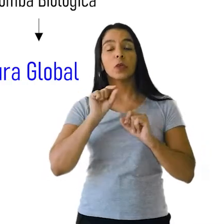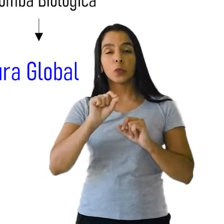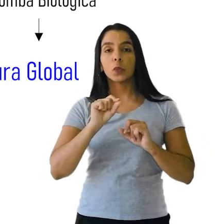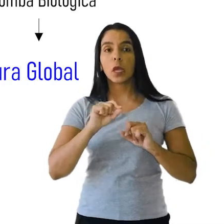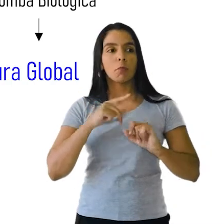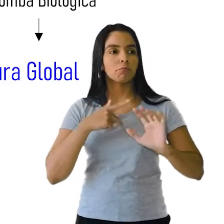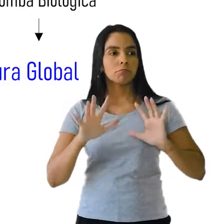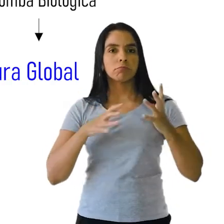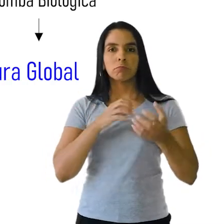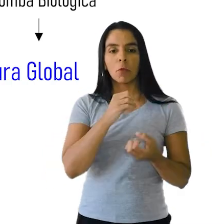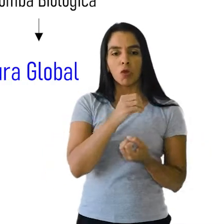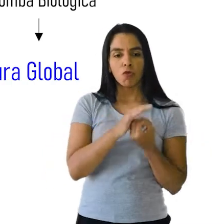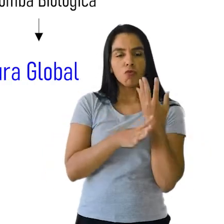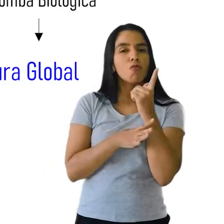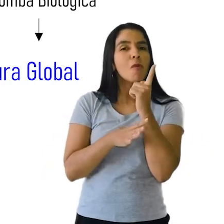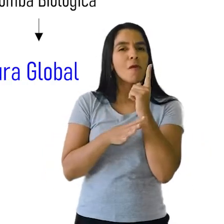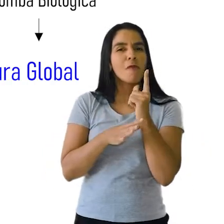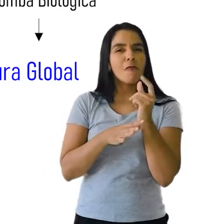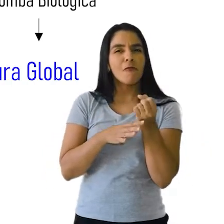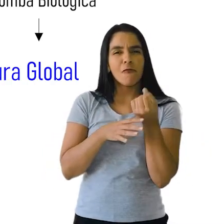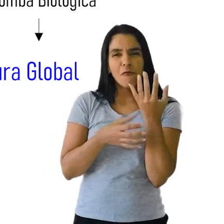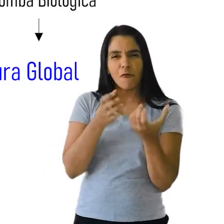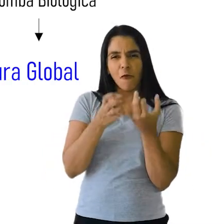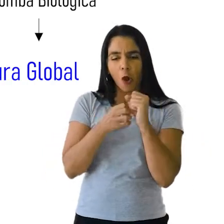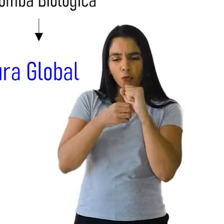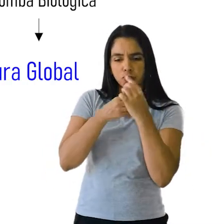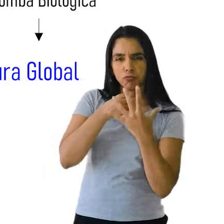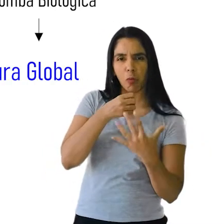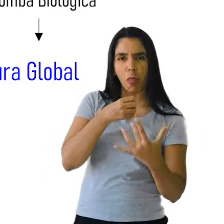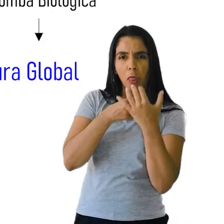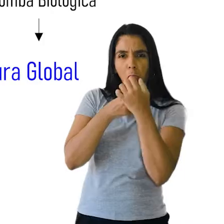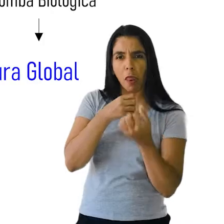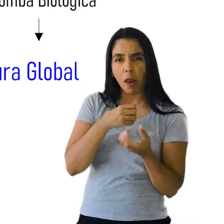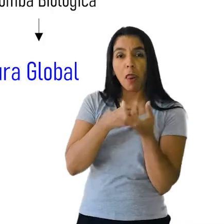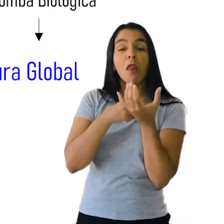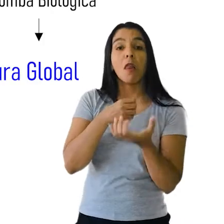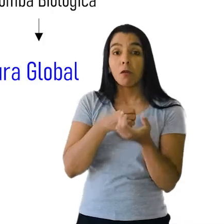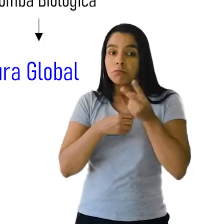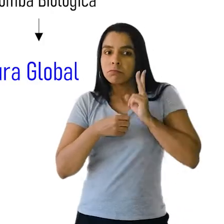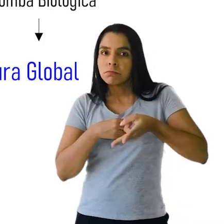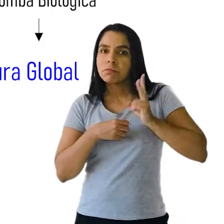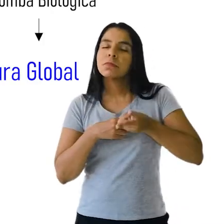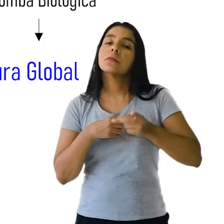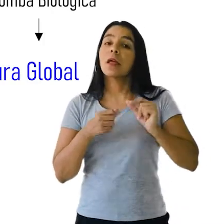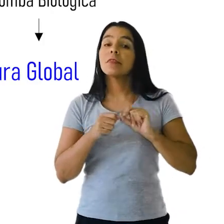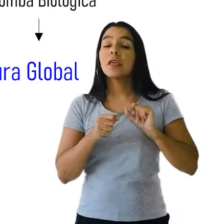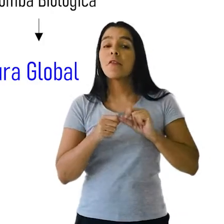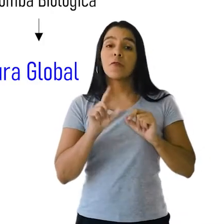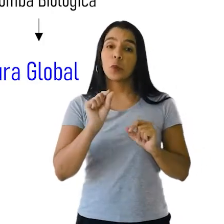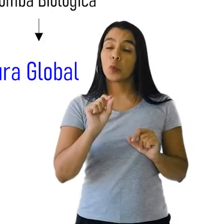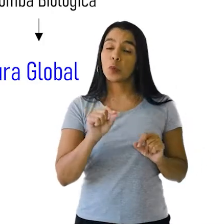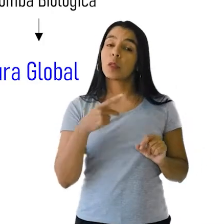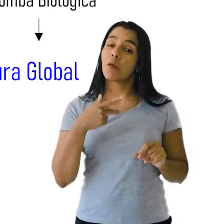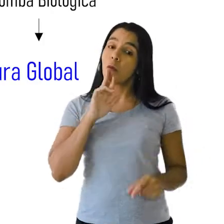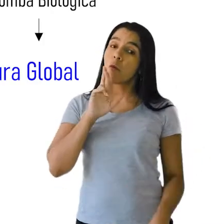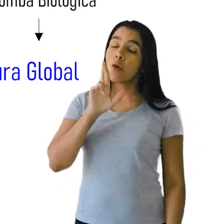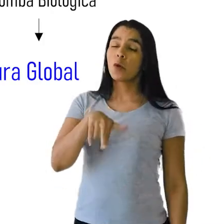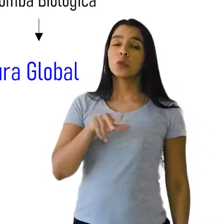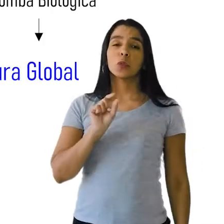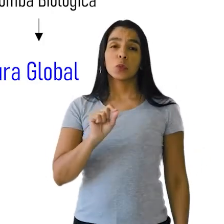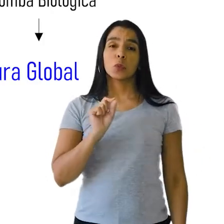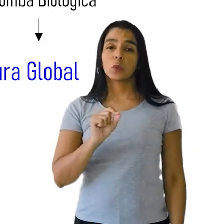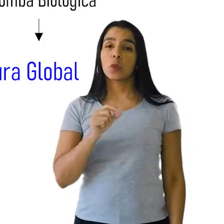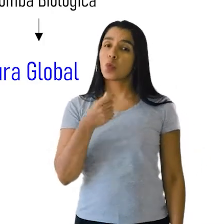produzido como um efeito um vulcanismo permanente, né, um covame persistente, melhor dizendo, e esse vulcanismo